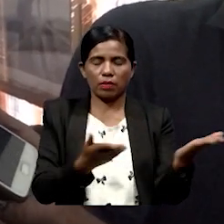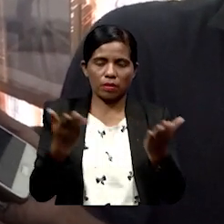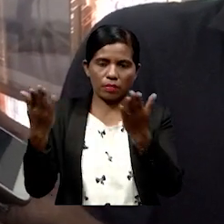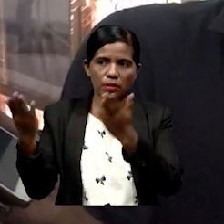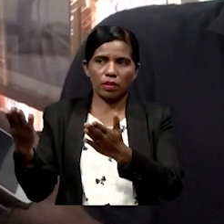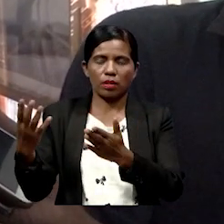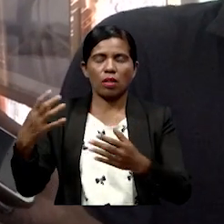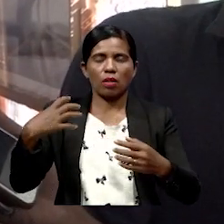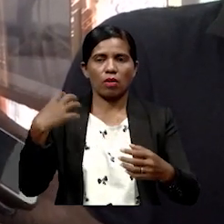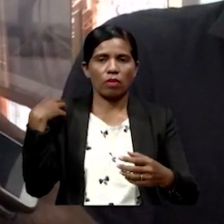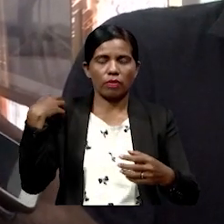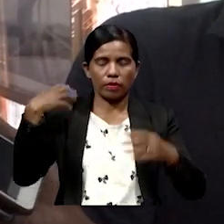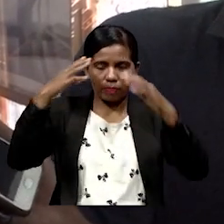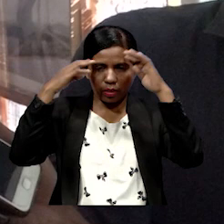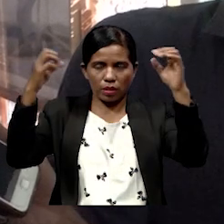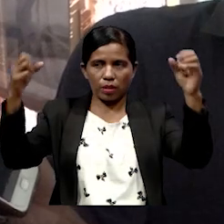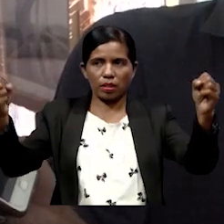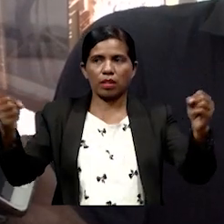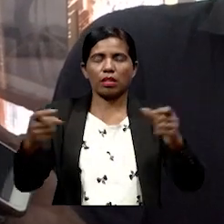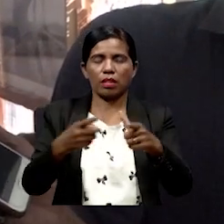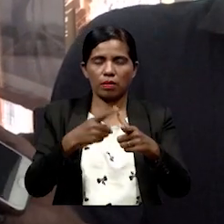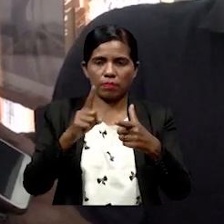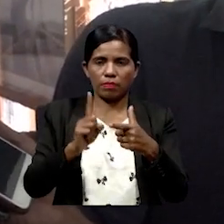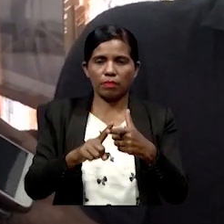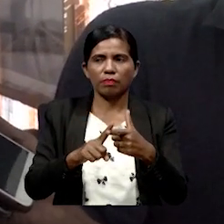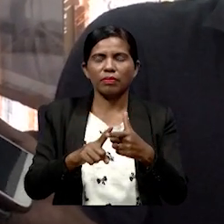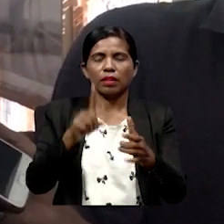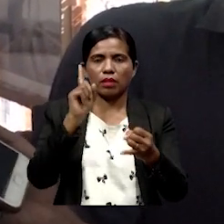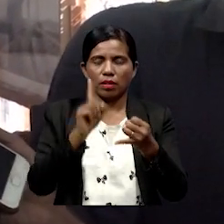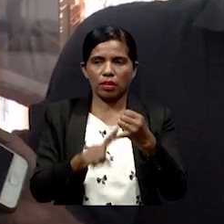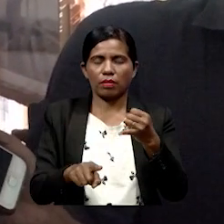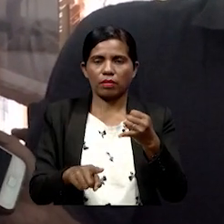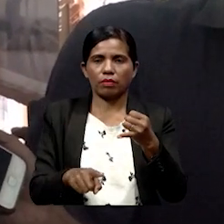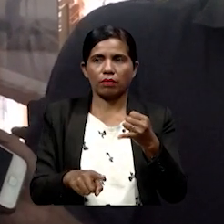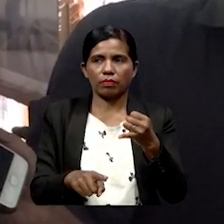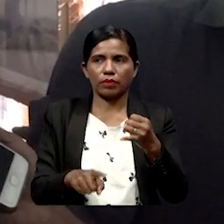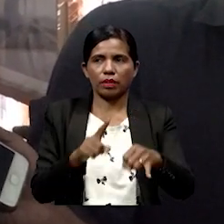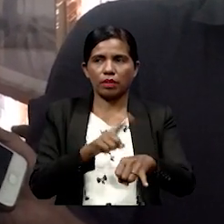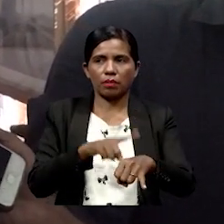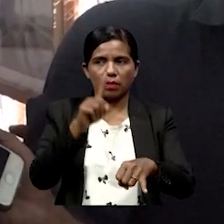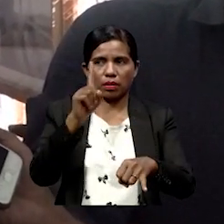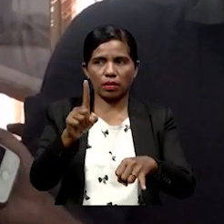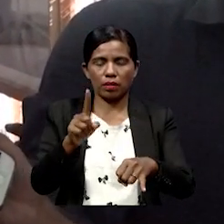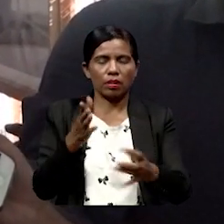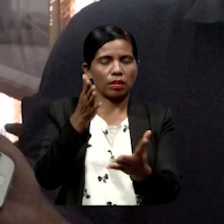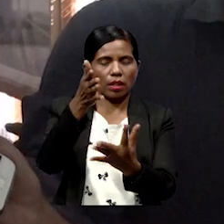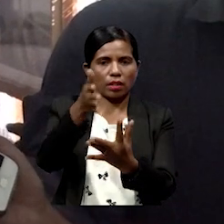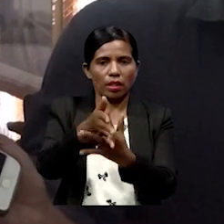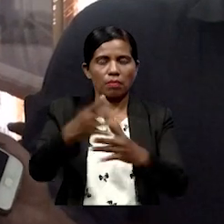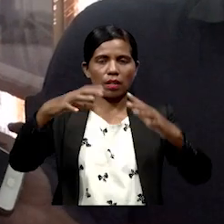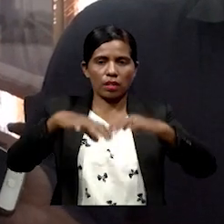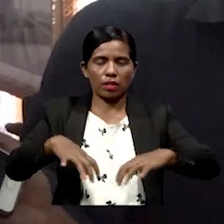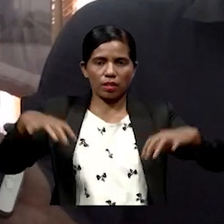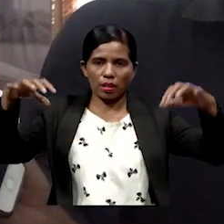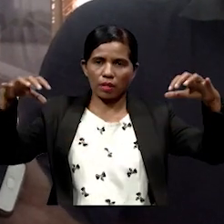palácio presidencial mai ia palácio presidencial e kusliu tu cuida ne tama ia estádio